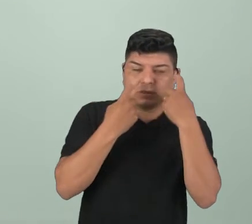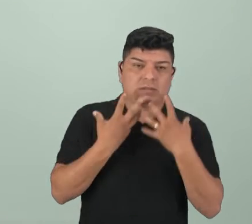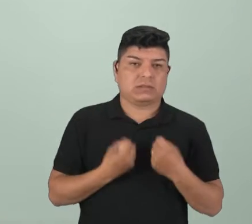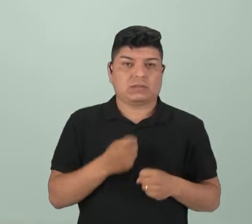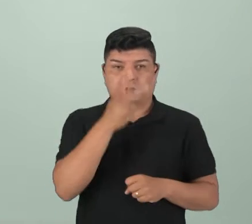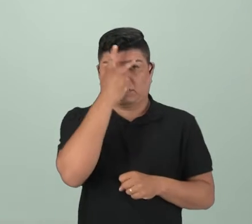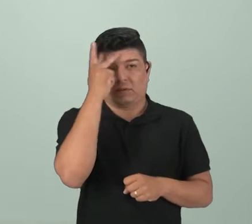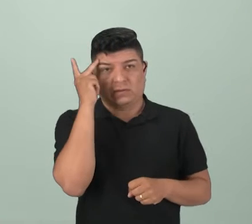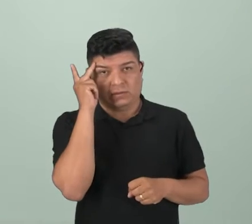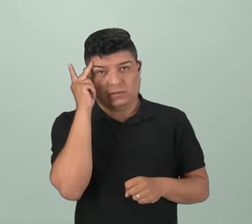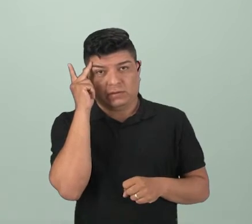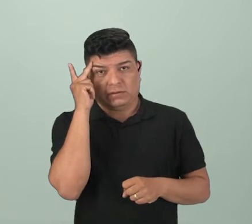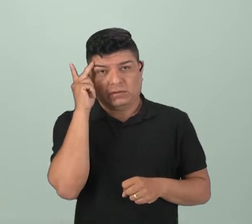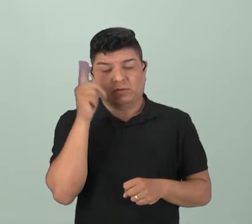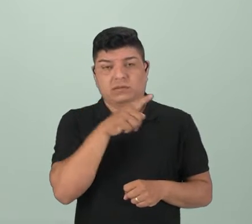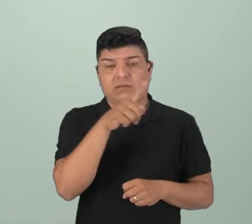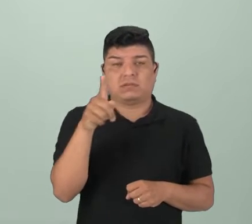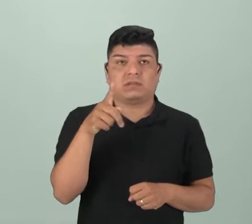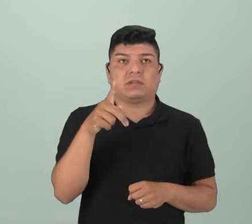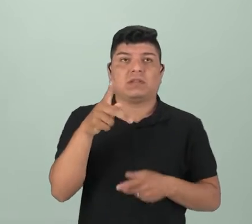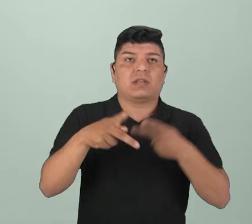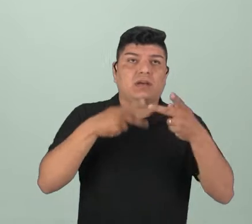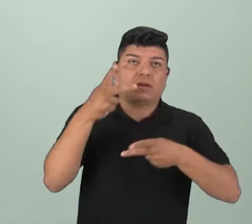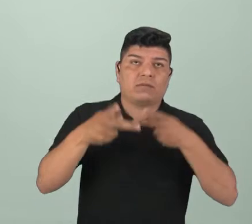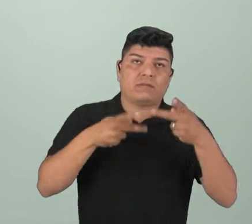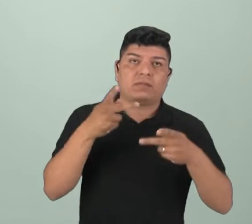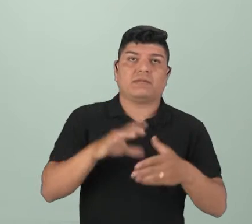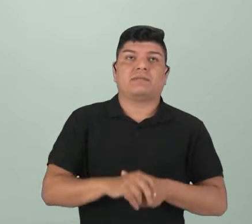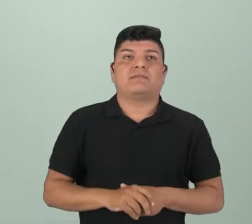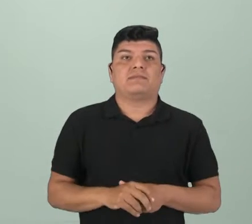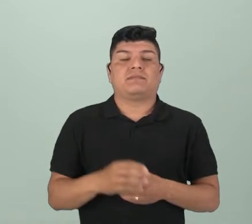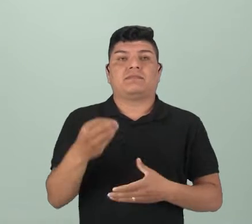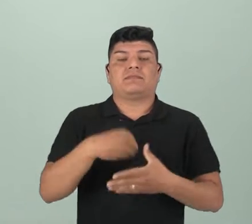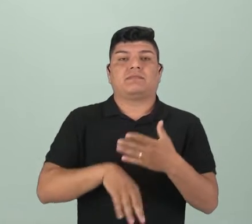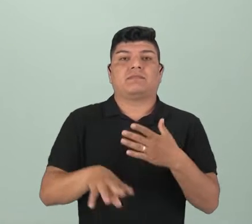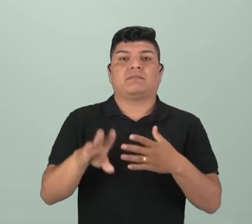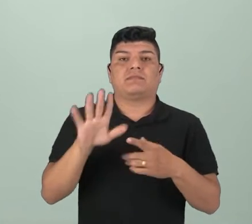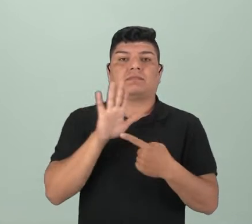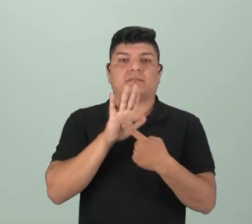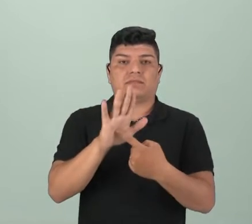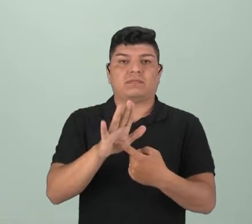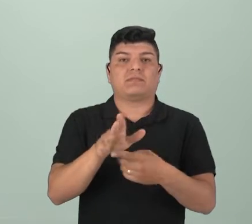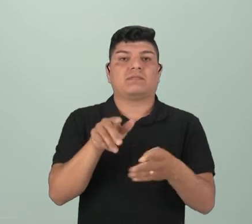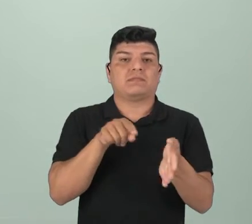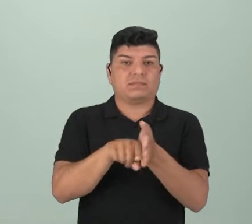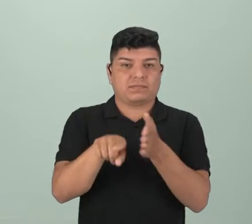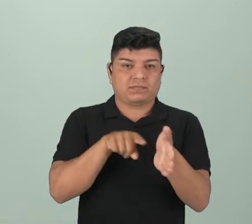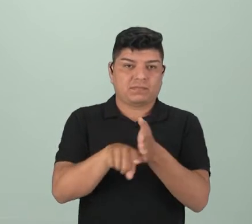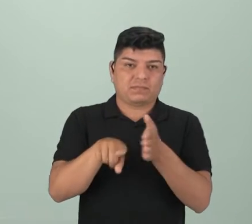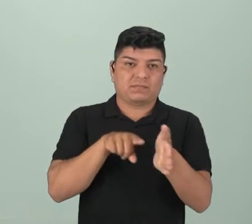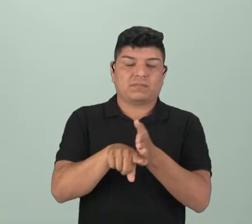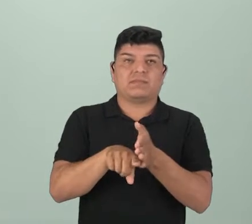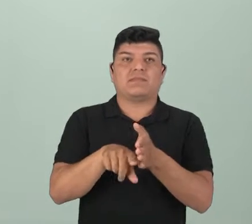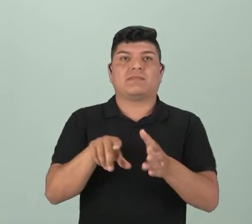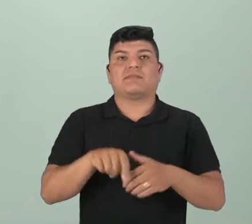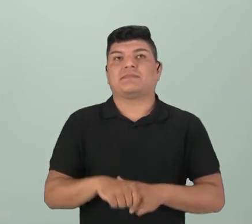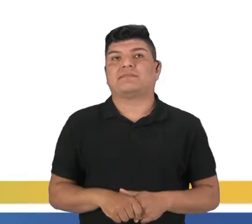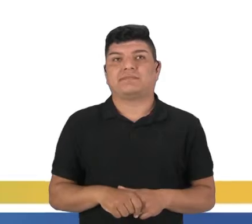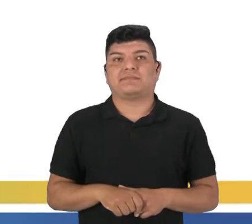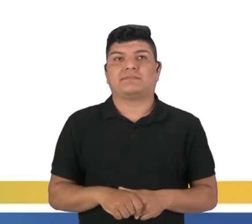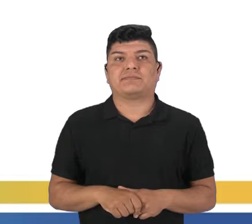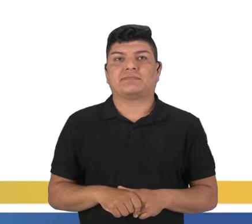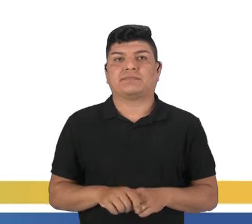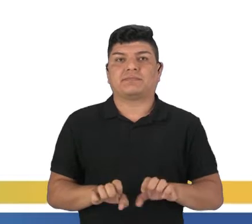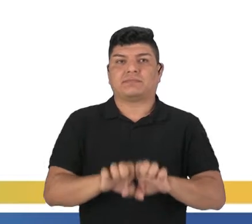convencer alguém do que você está dizendo, tá? Dentro do expositivo argumentativo. Vamos ver então aqui